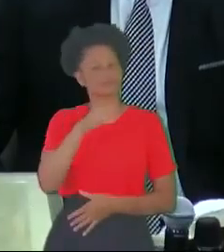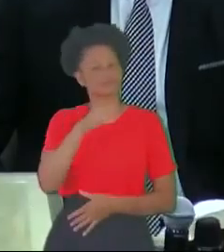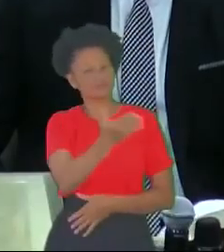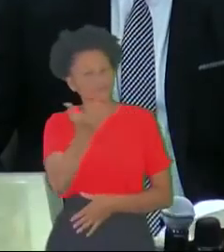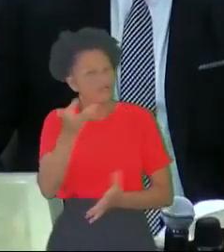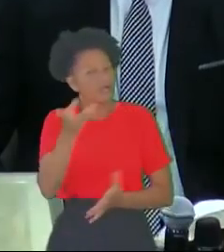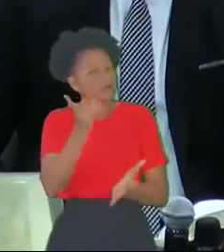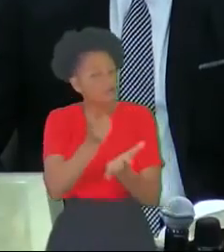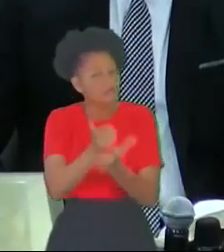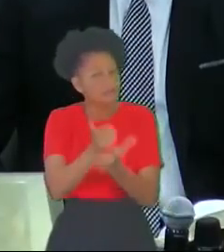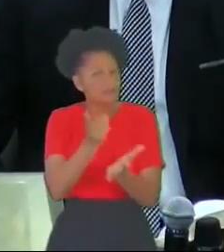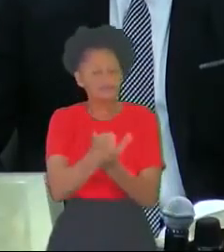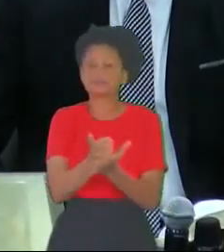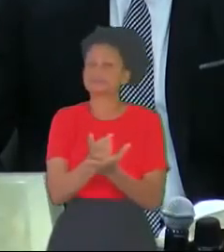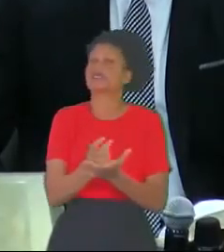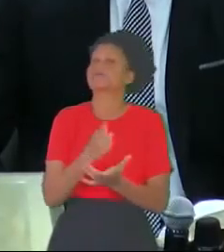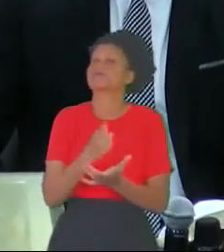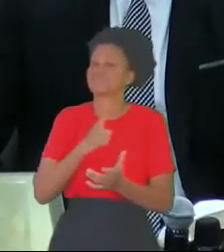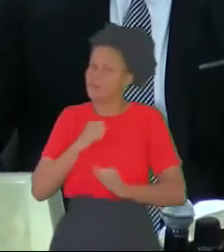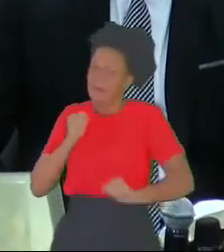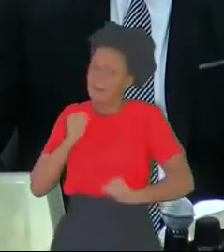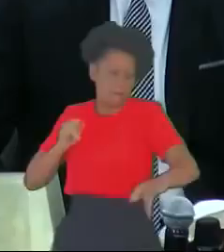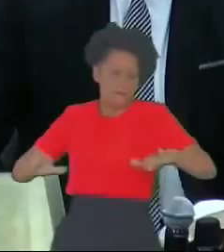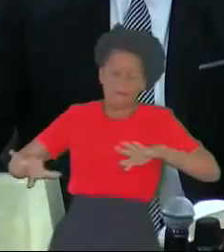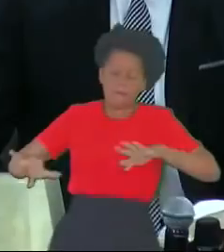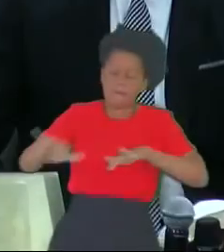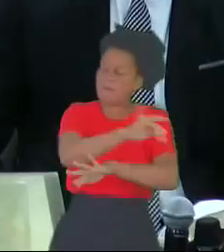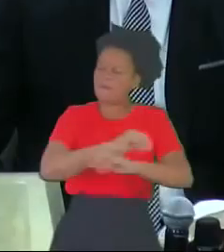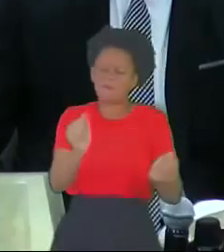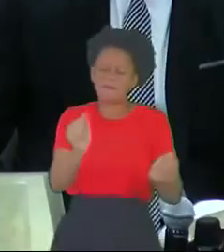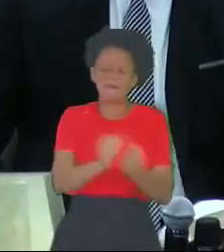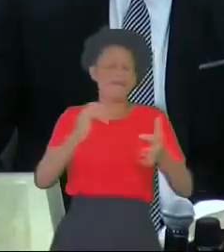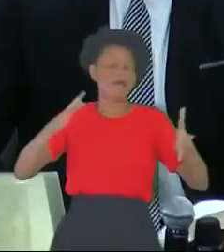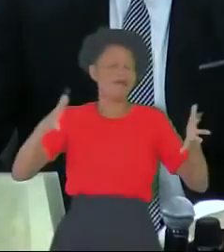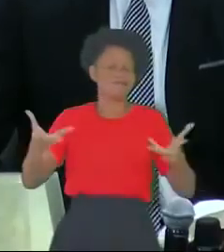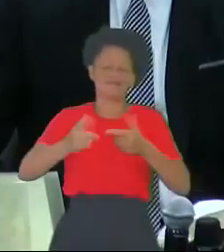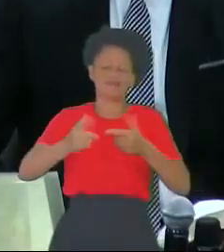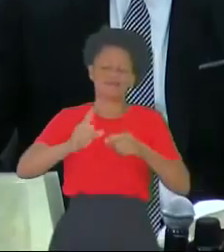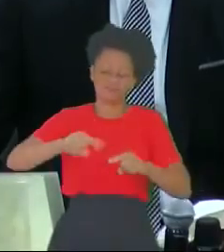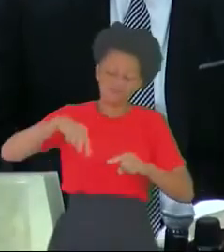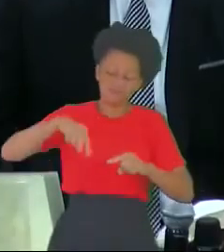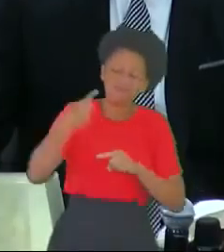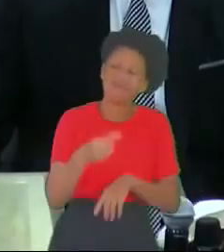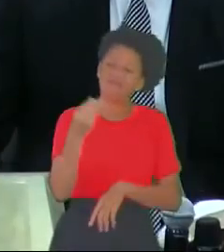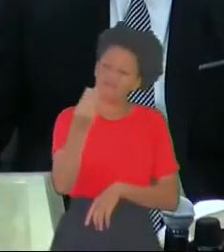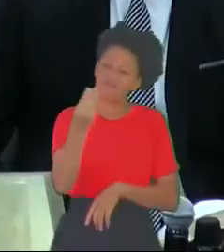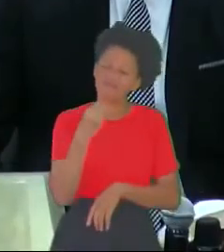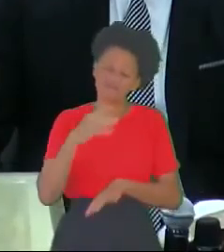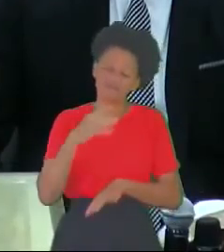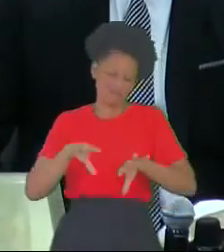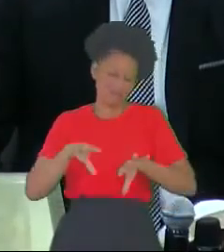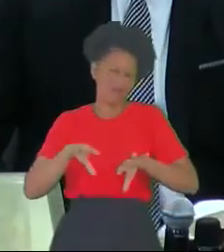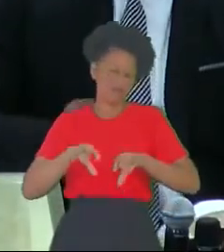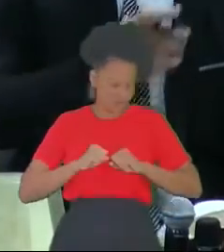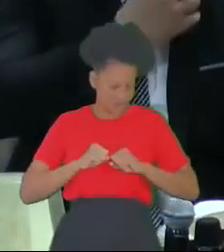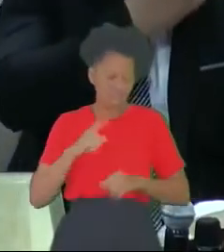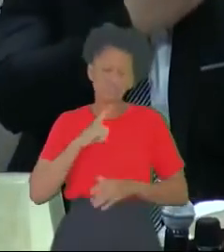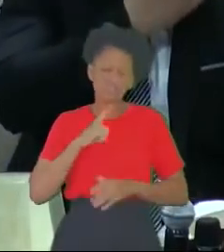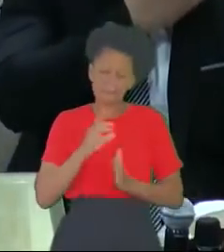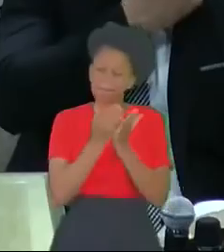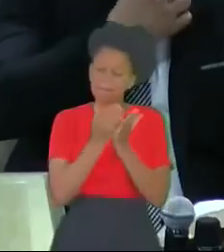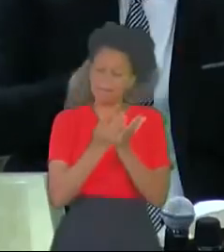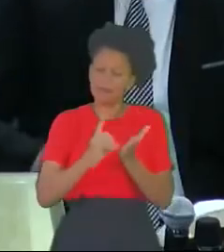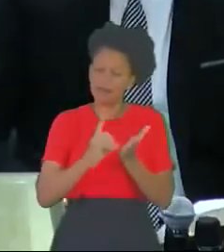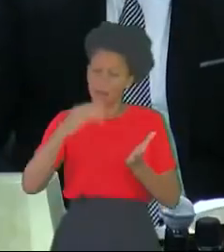sempre depois de grandes operações de Deus, vem uma fraqueza. Está na Bíblia, por exemplo, Elias.